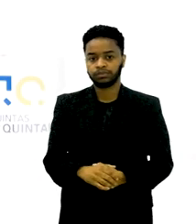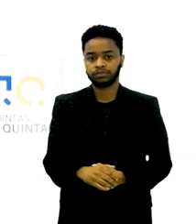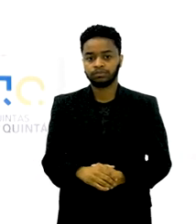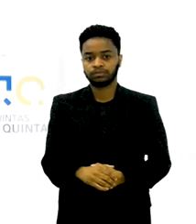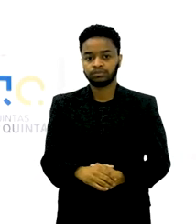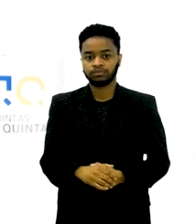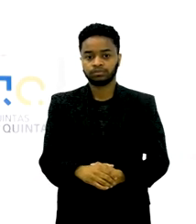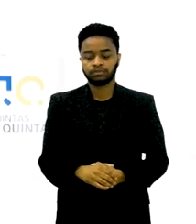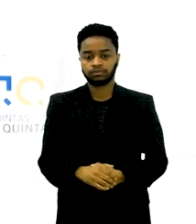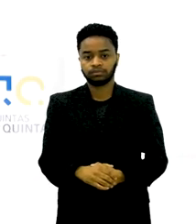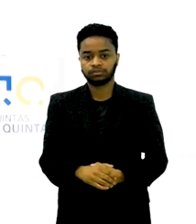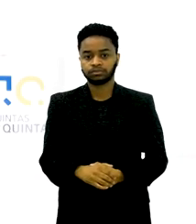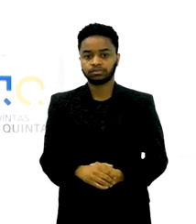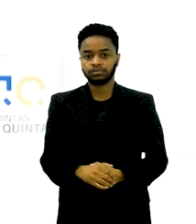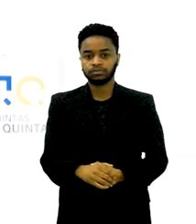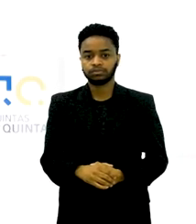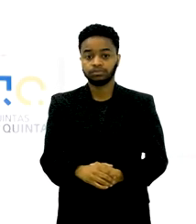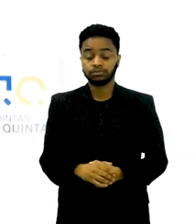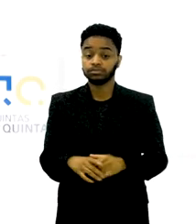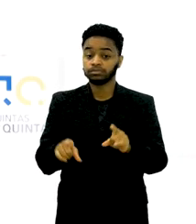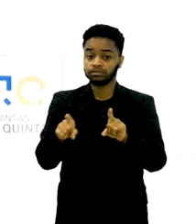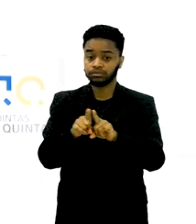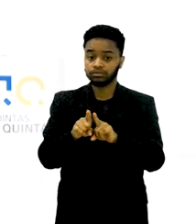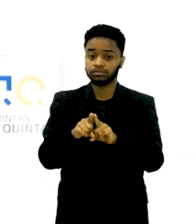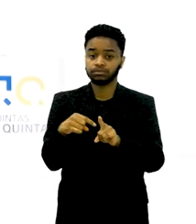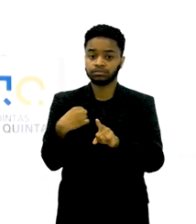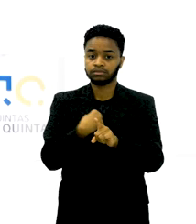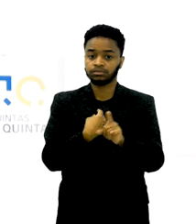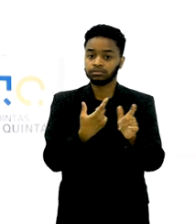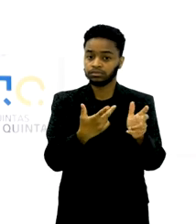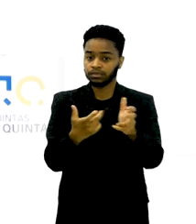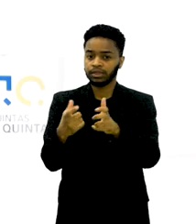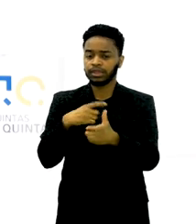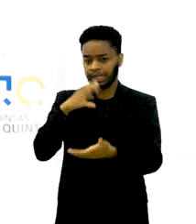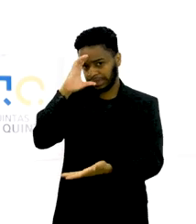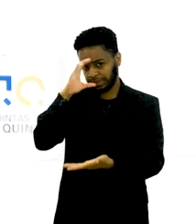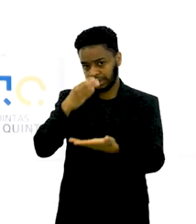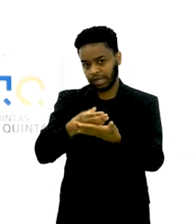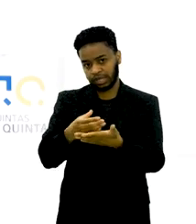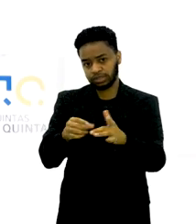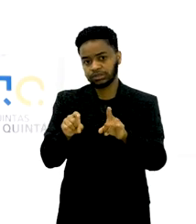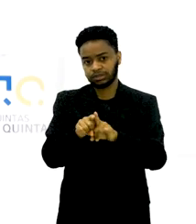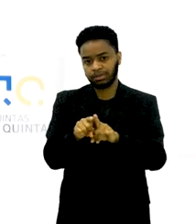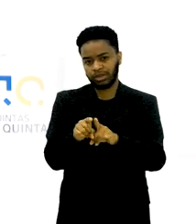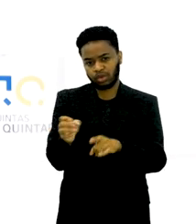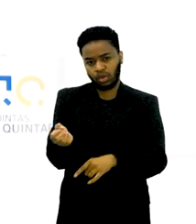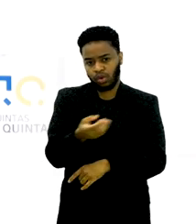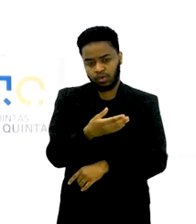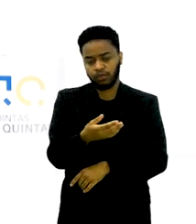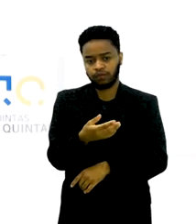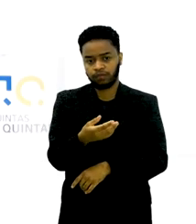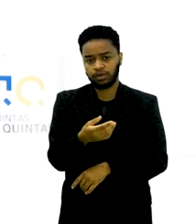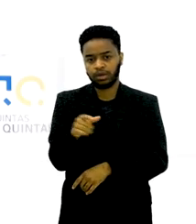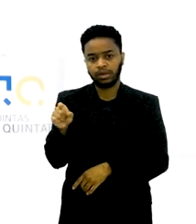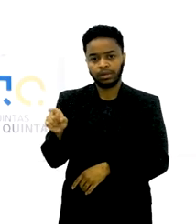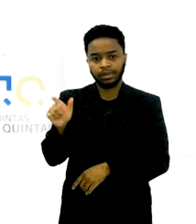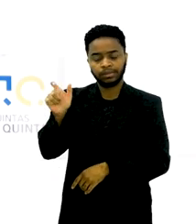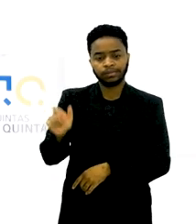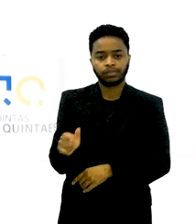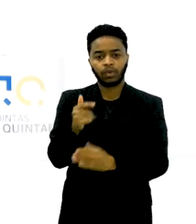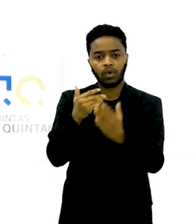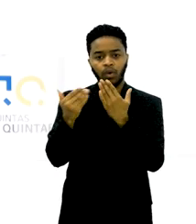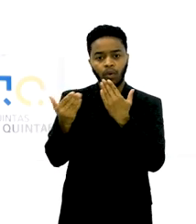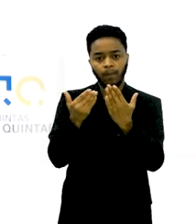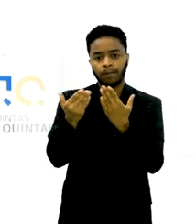e e E aí também fui observando até uma tese do lurian e recente que ele